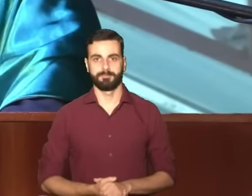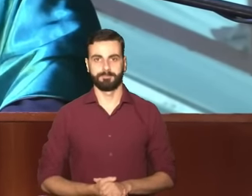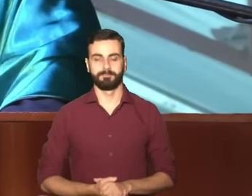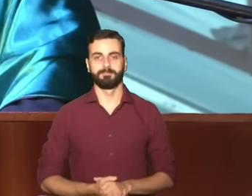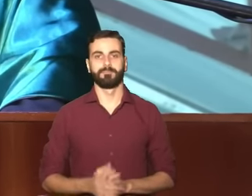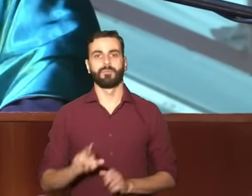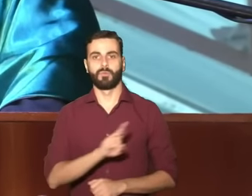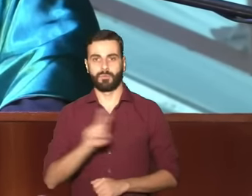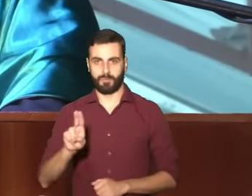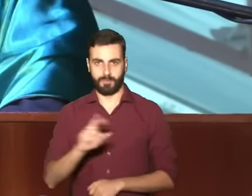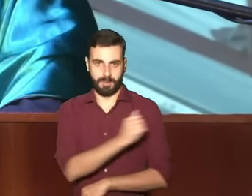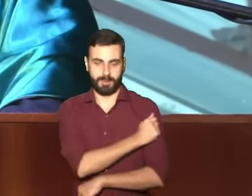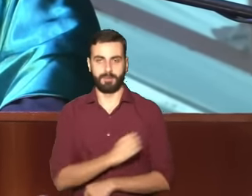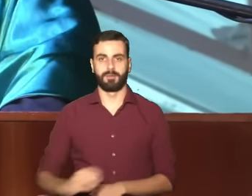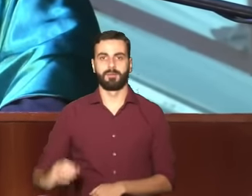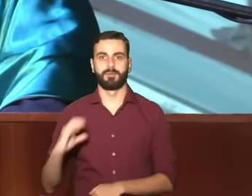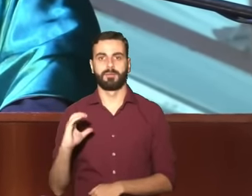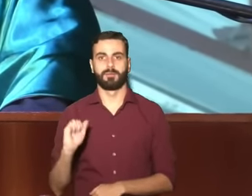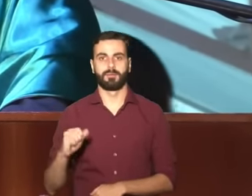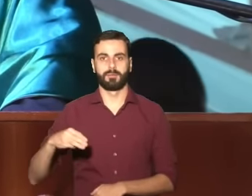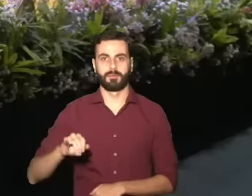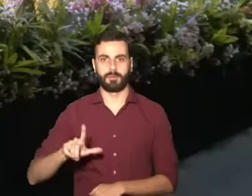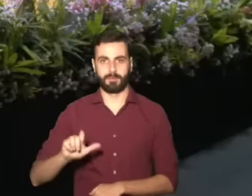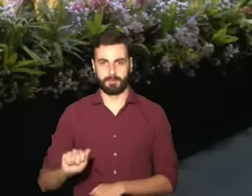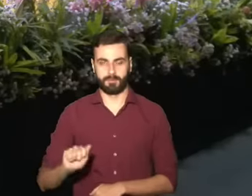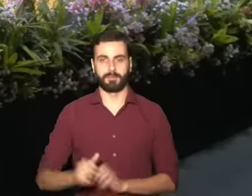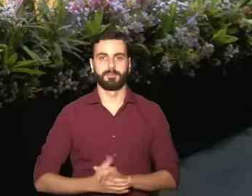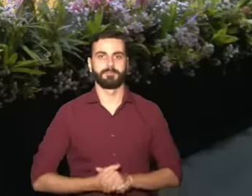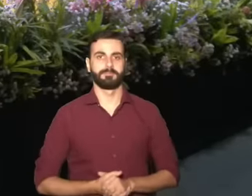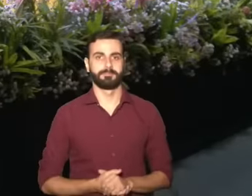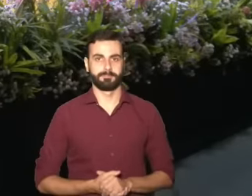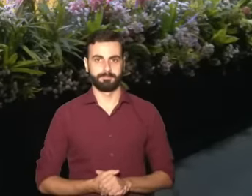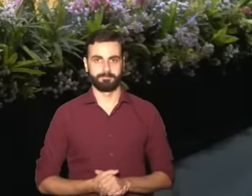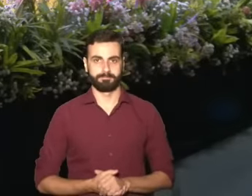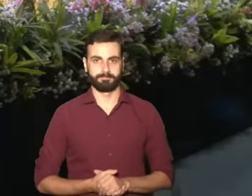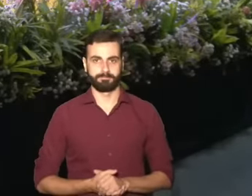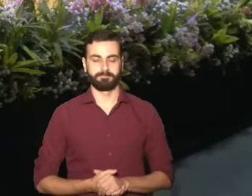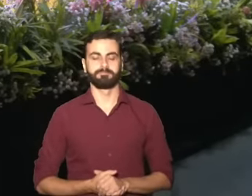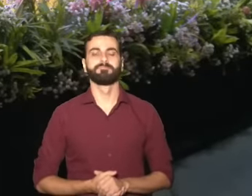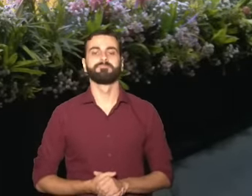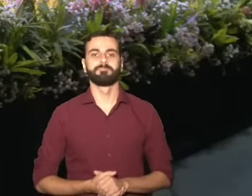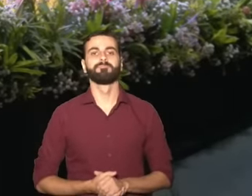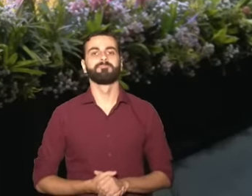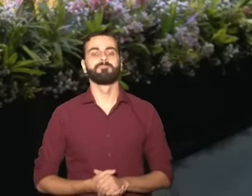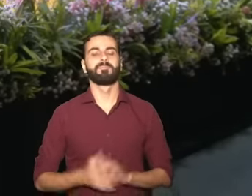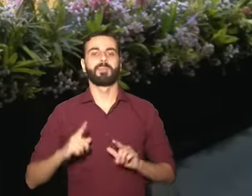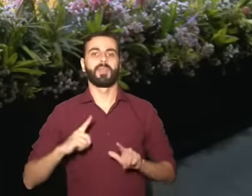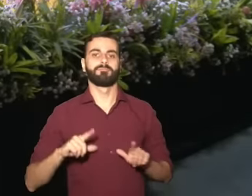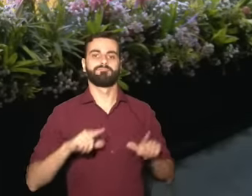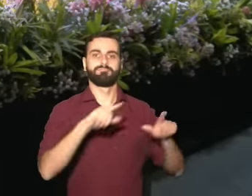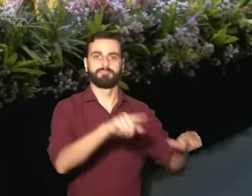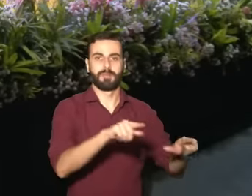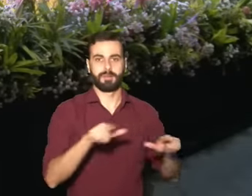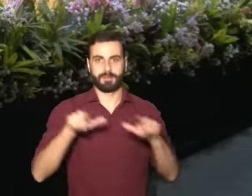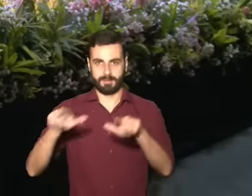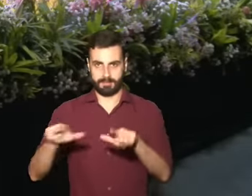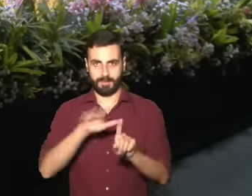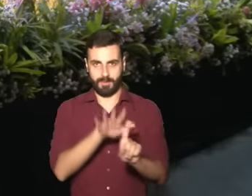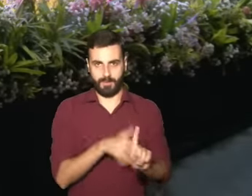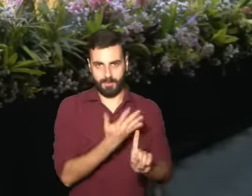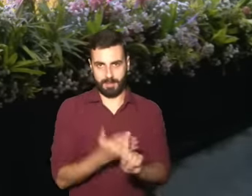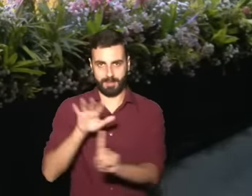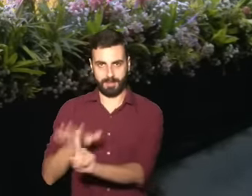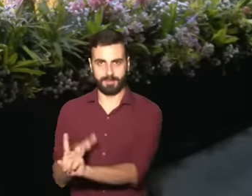Camila Pereira Mendes, que entregará as placas aos homenageados.